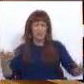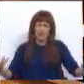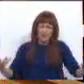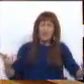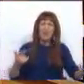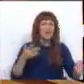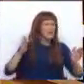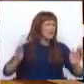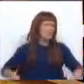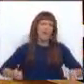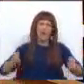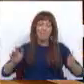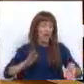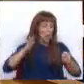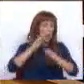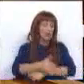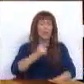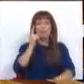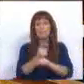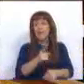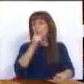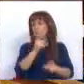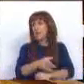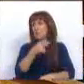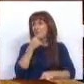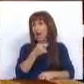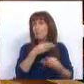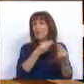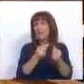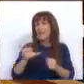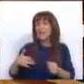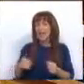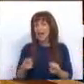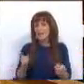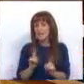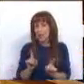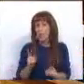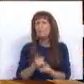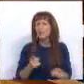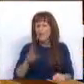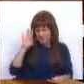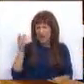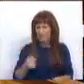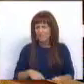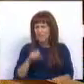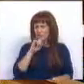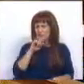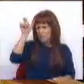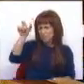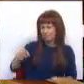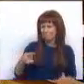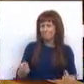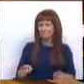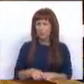de facto, não vale a pena continuar a falar sobre esta matéria com o CDS. Mas sabe porquê, talvez, V. Exª